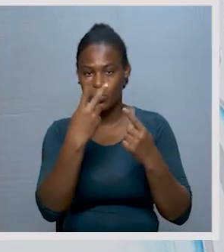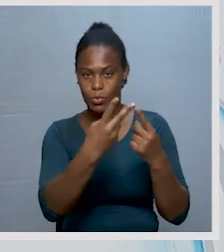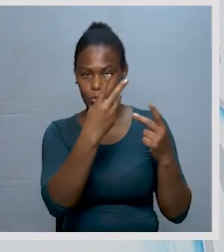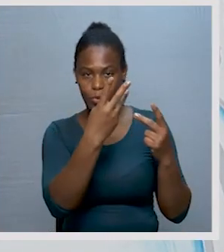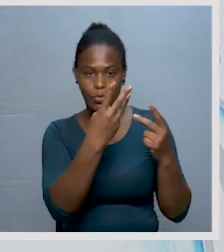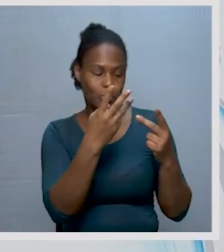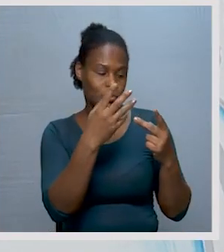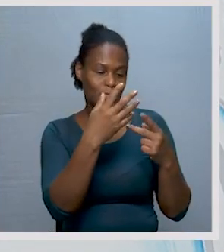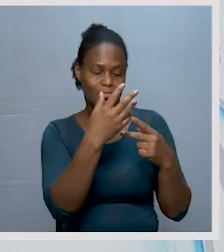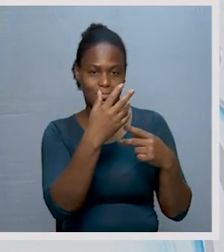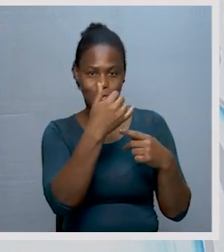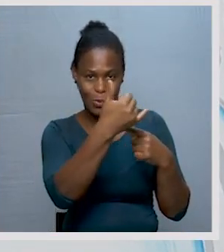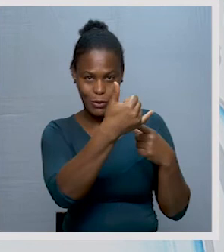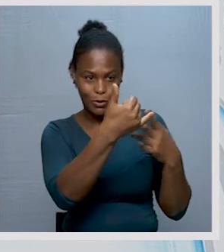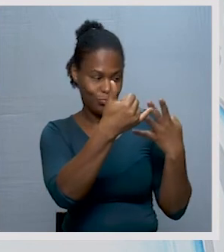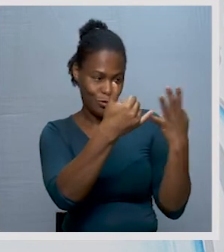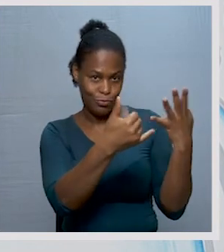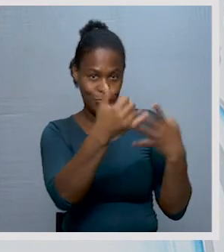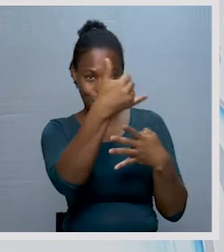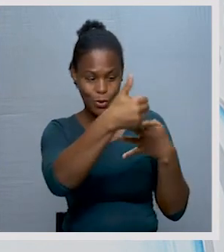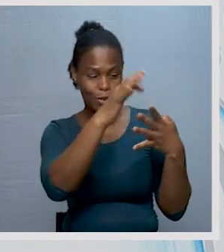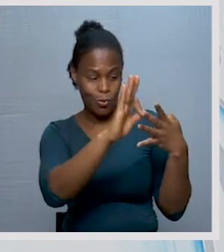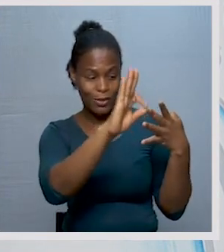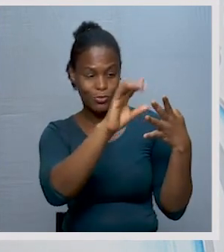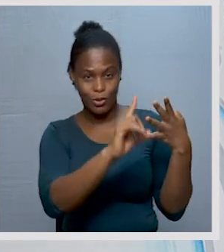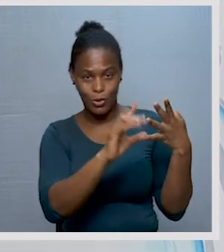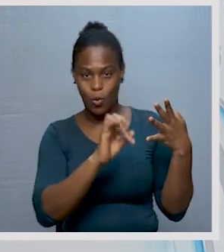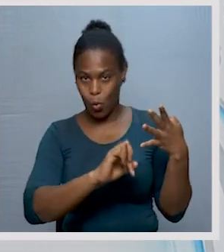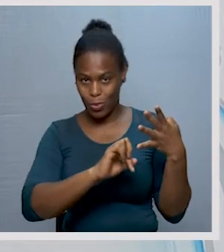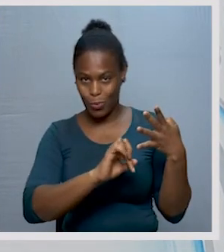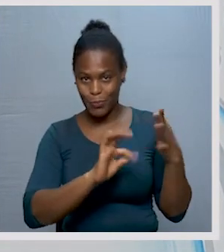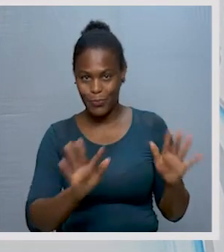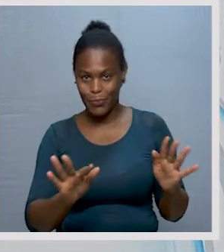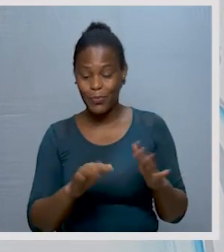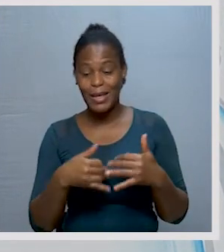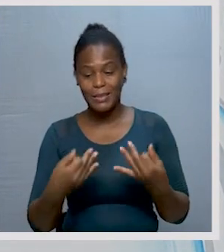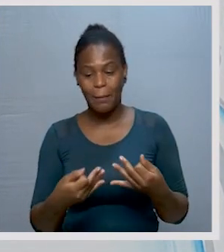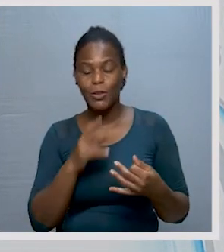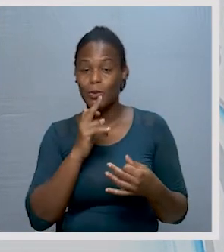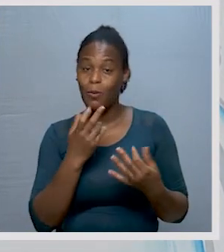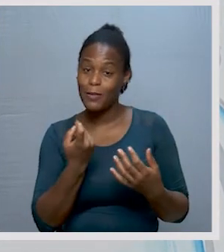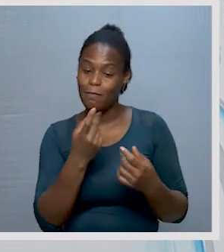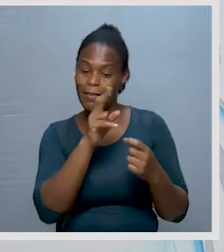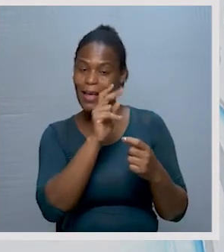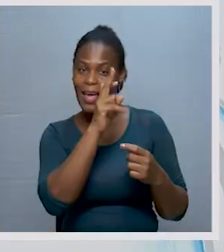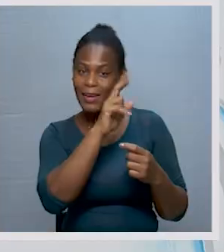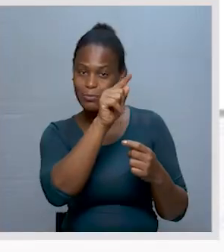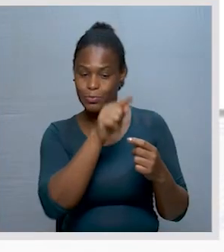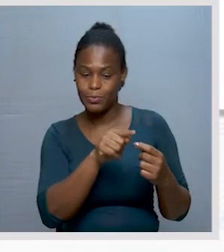8. Muito fácil. E já sabem, sempre no final nós temos que fazer o quê? Nós temos que dar a